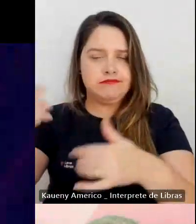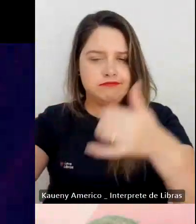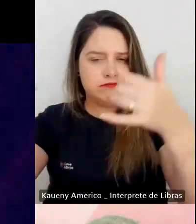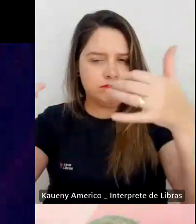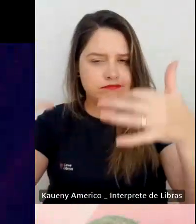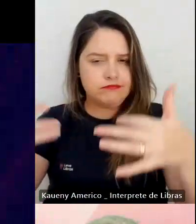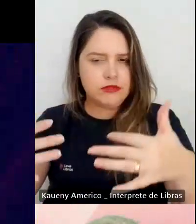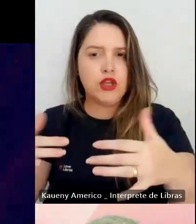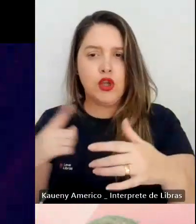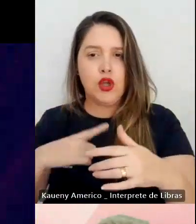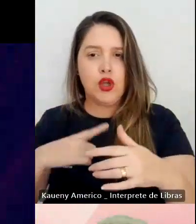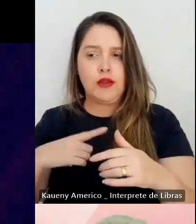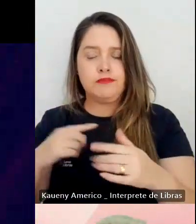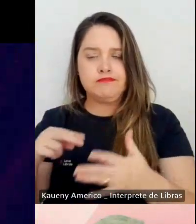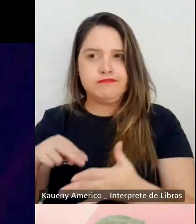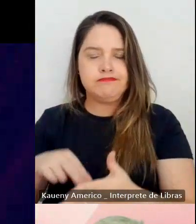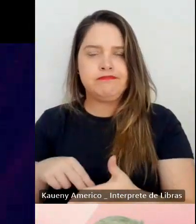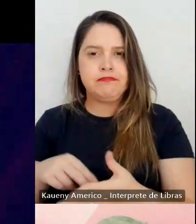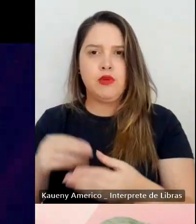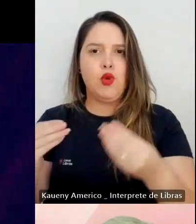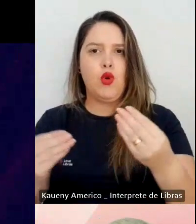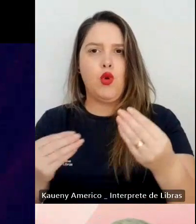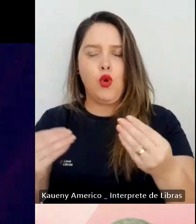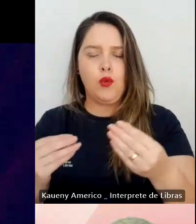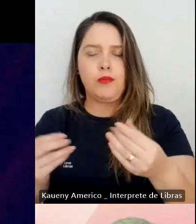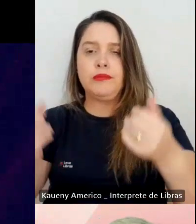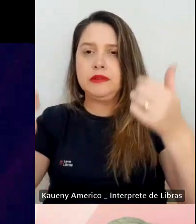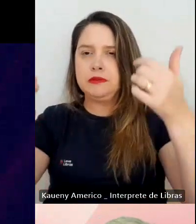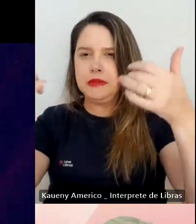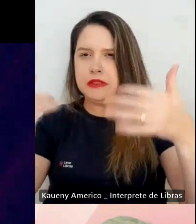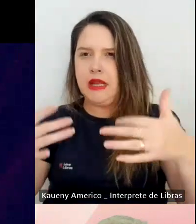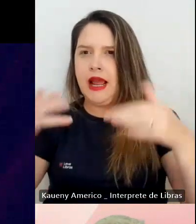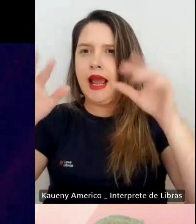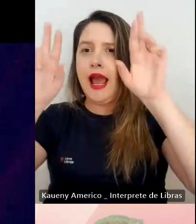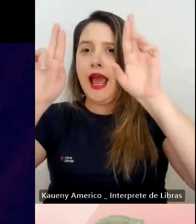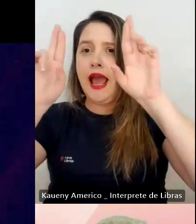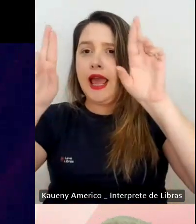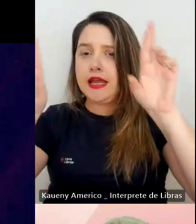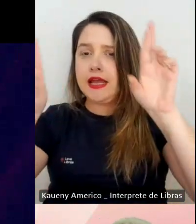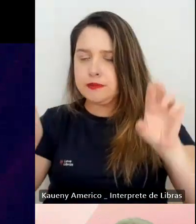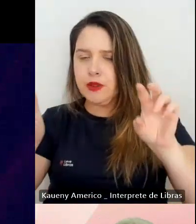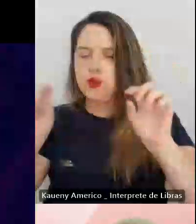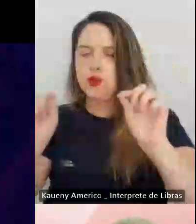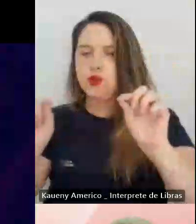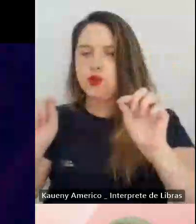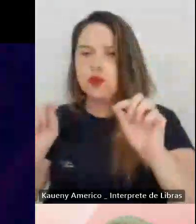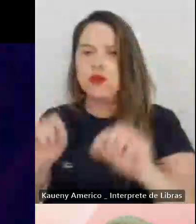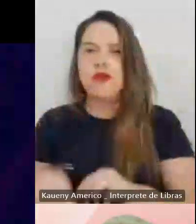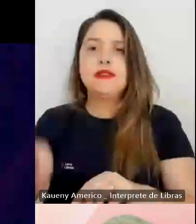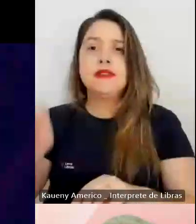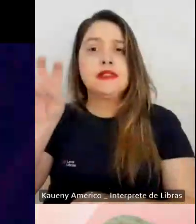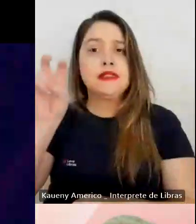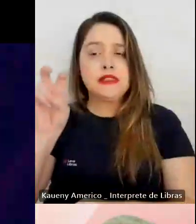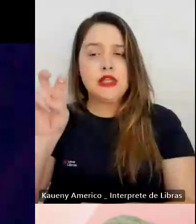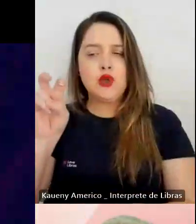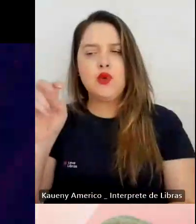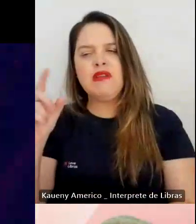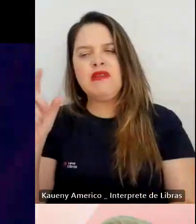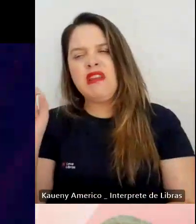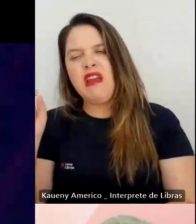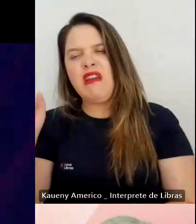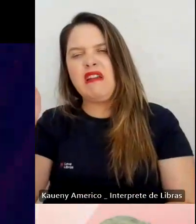vai tomar. Aqui uma explicação a respeito da hereditariedade. Apenas 5 a 10% dos casos de câncer de mama